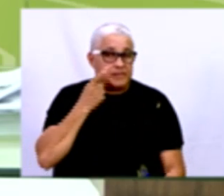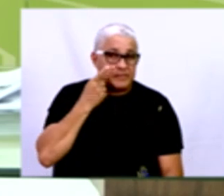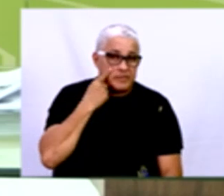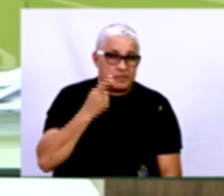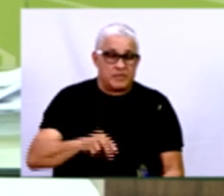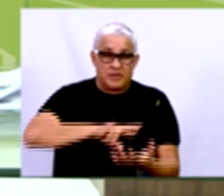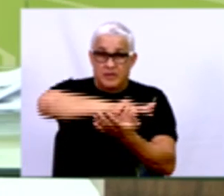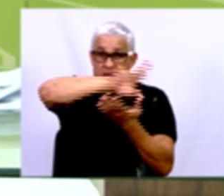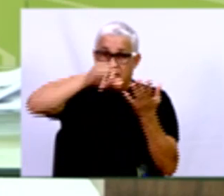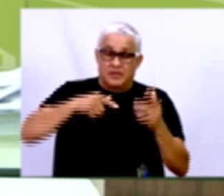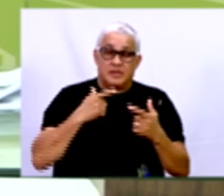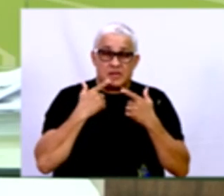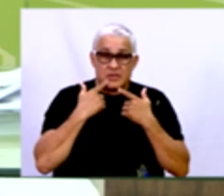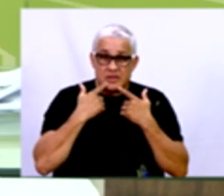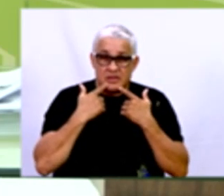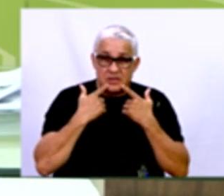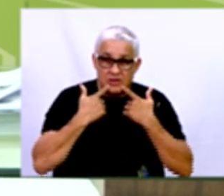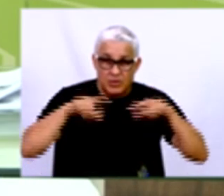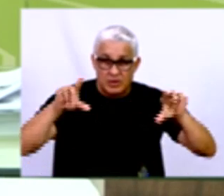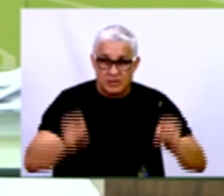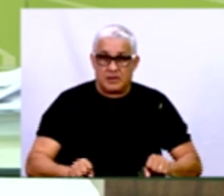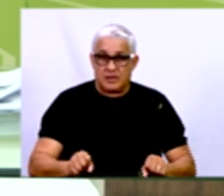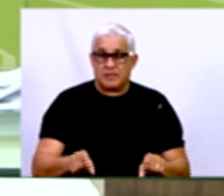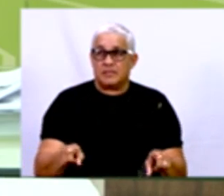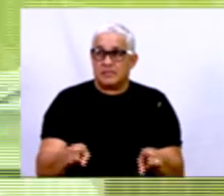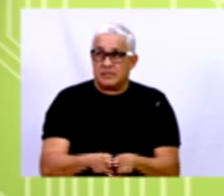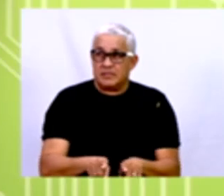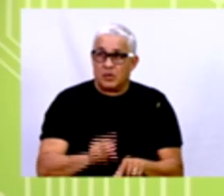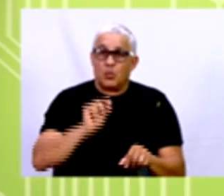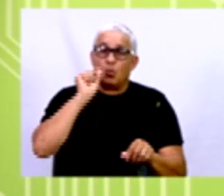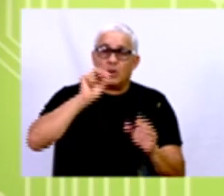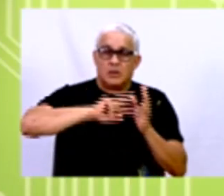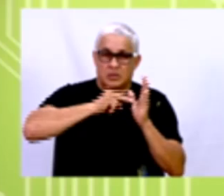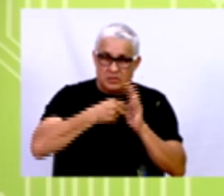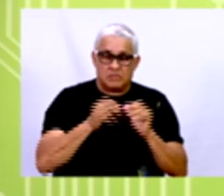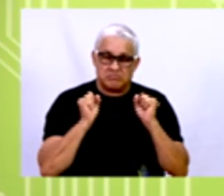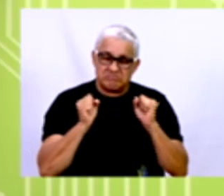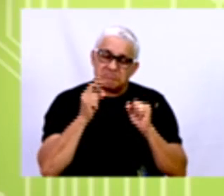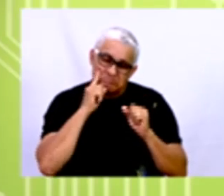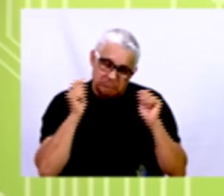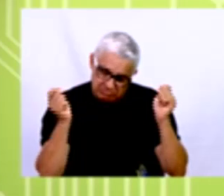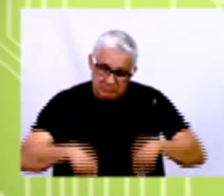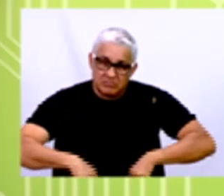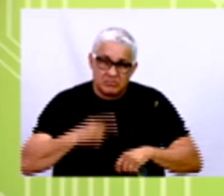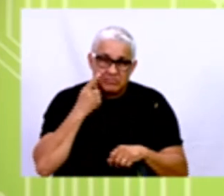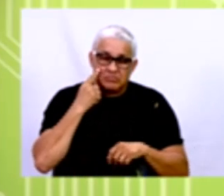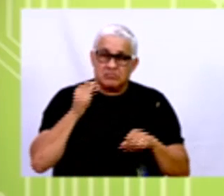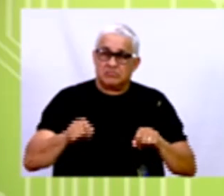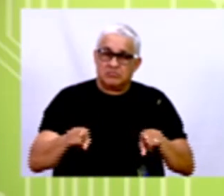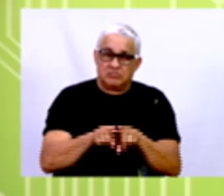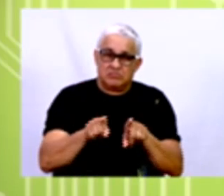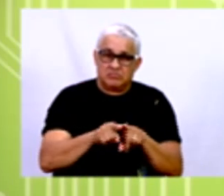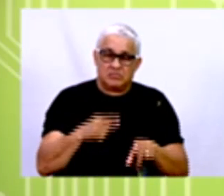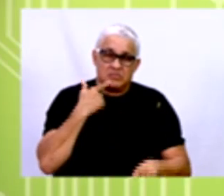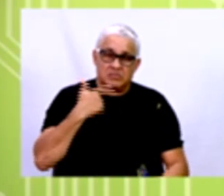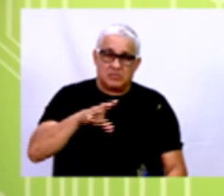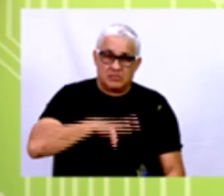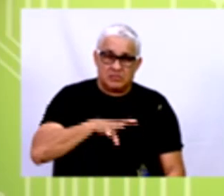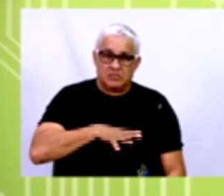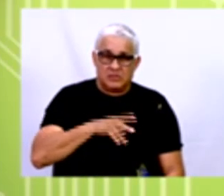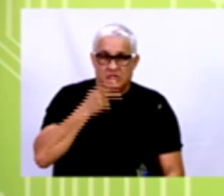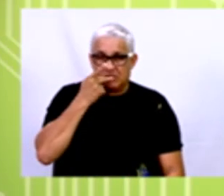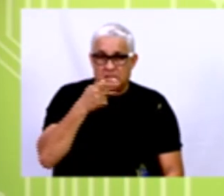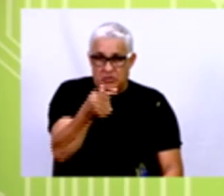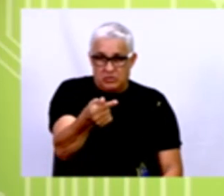das variações linguísticas e o que isso significa? Nós podemos ver que mesmo a questão da língua portuguesa sendo falada